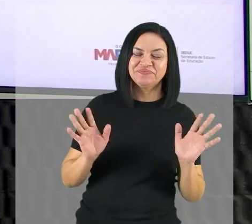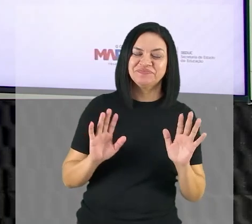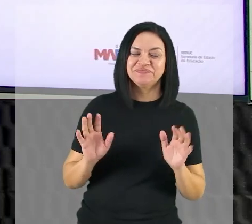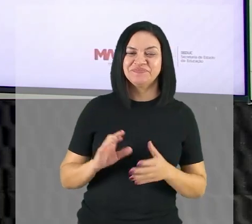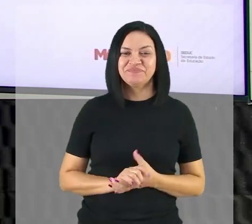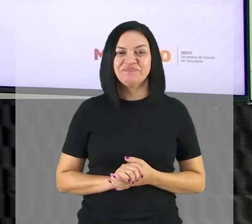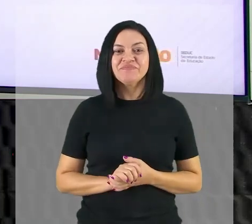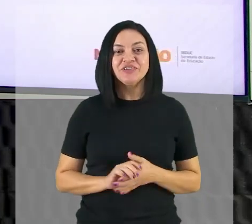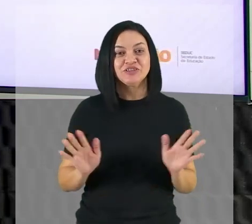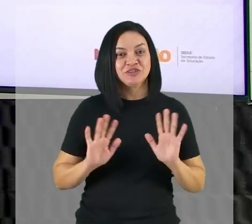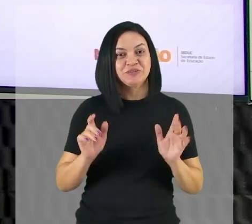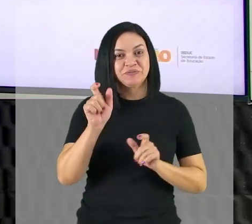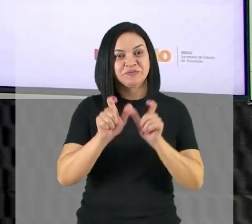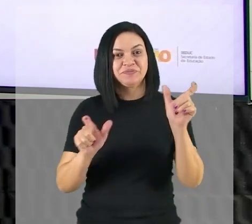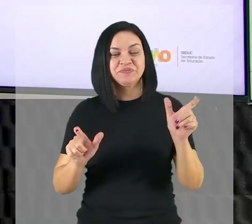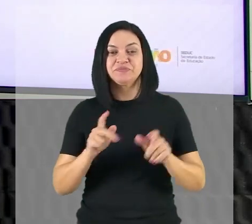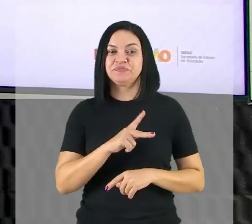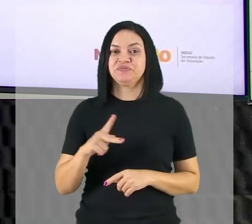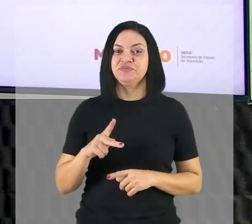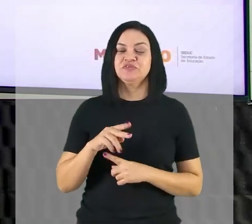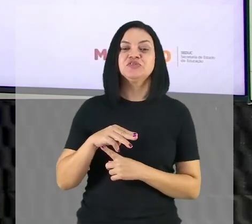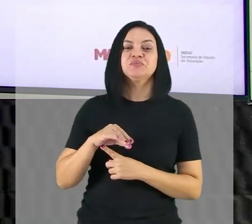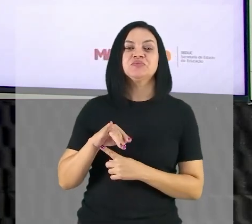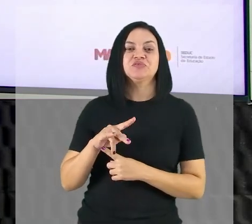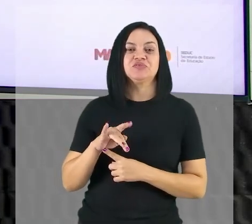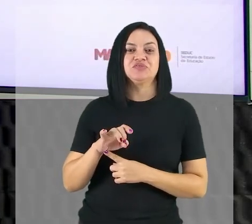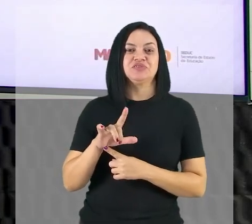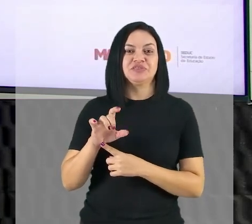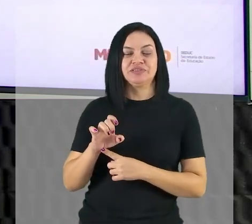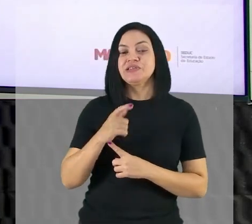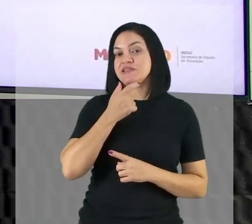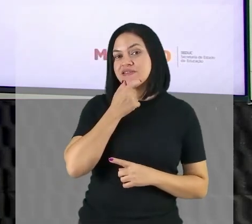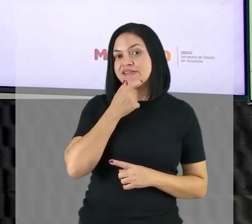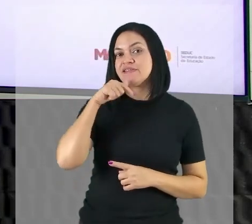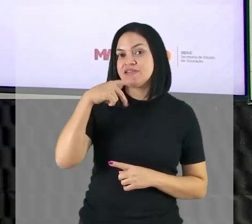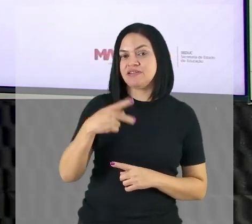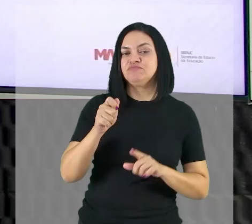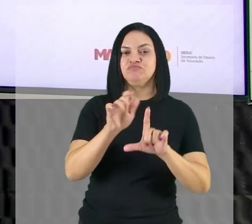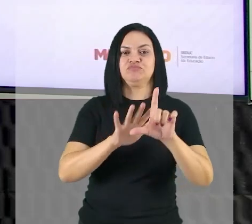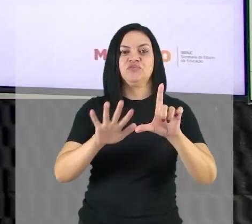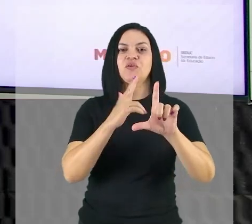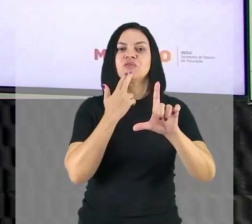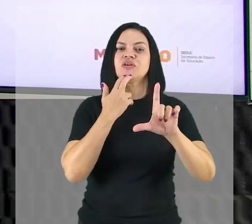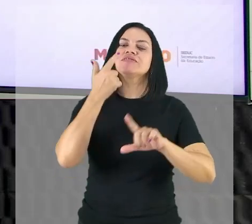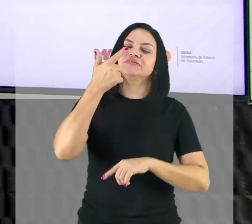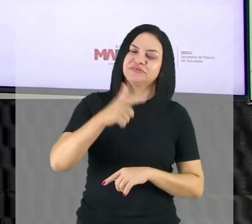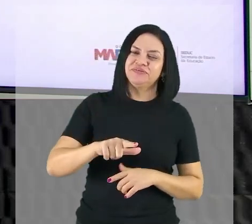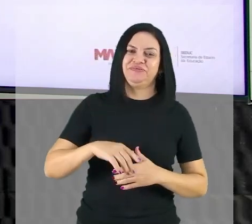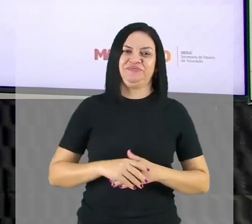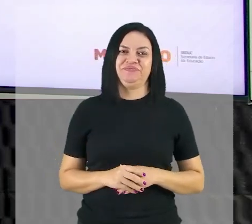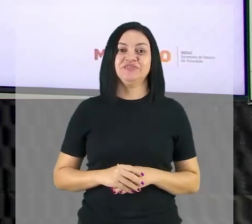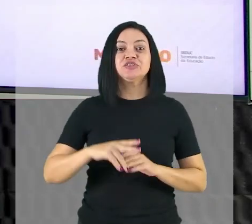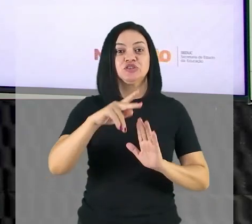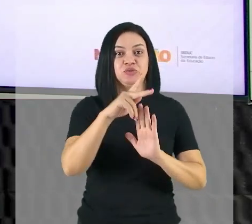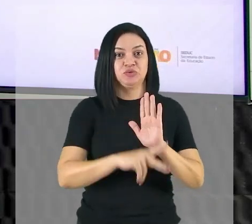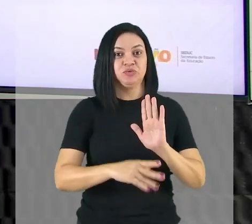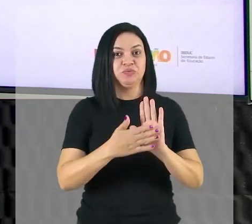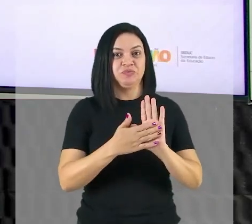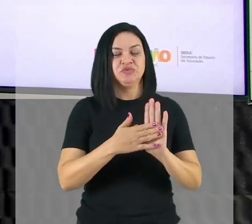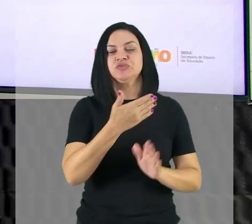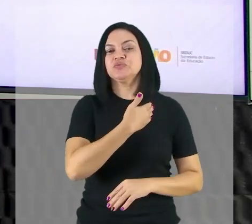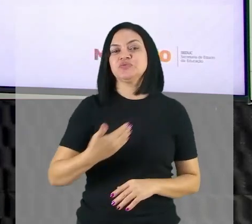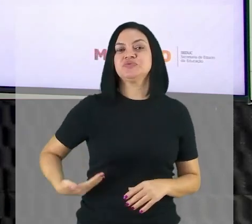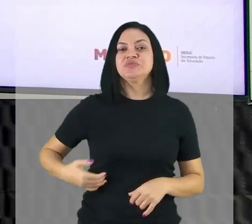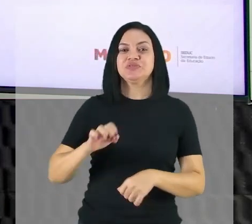everybody! Olá pessoal, professora Michele de inglês com vocês, aqui na plataforma Gonçalves Dias mais uma vez, num projeto do Governo do Estado